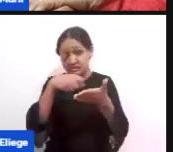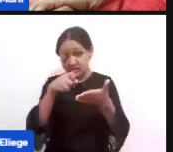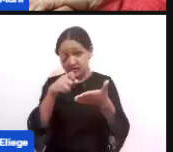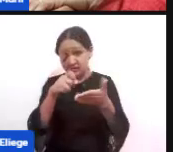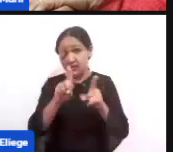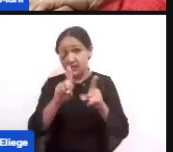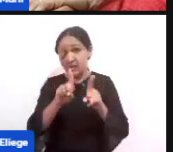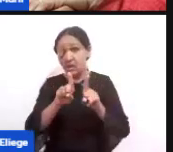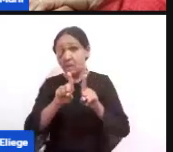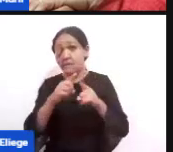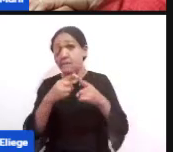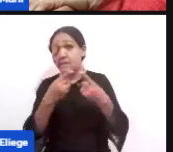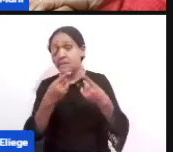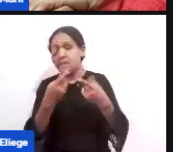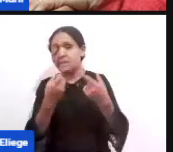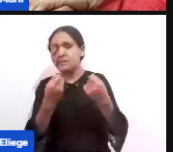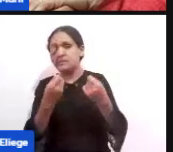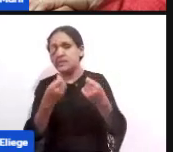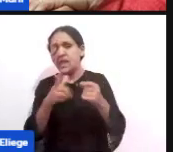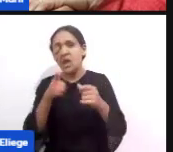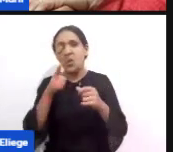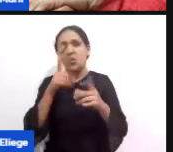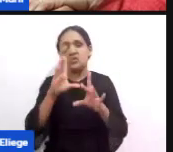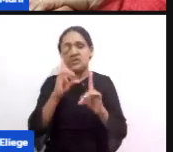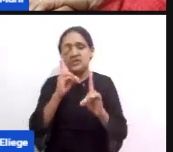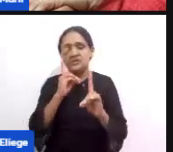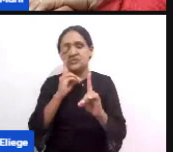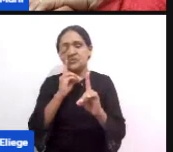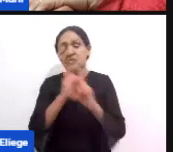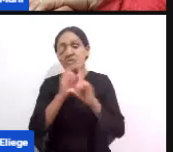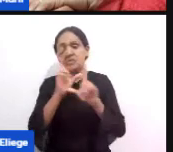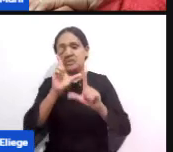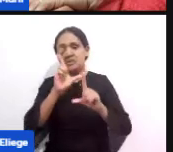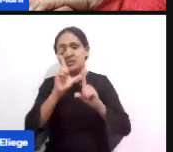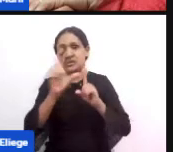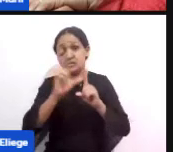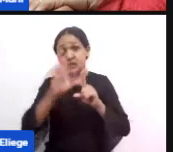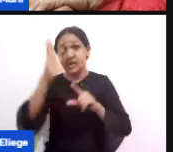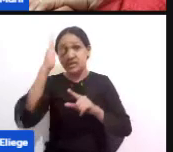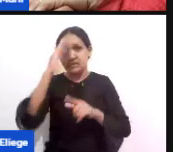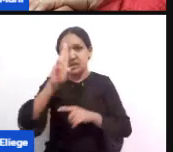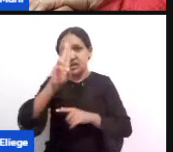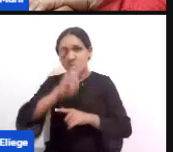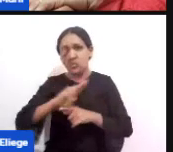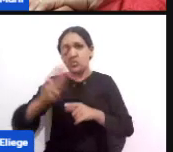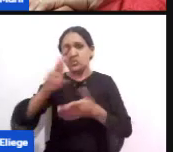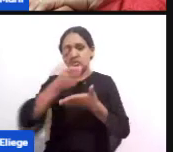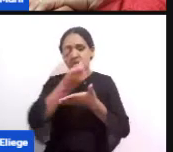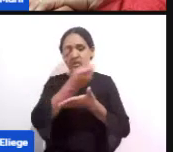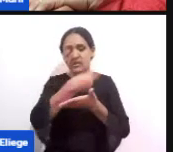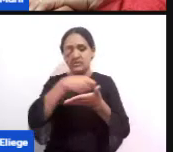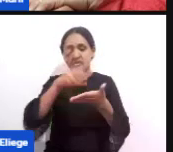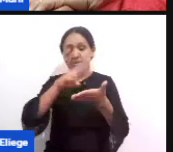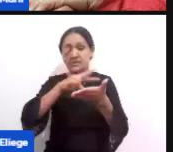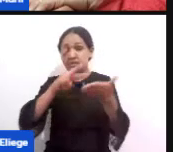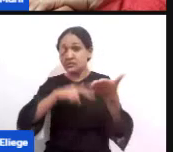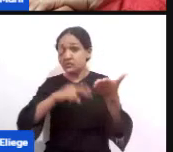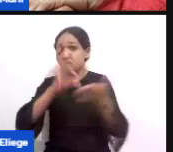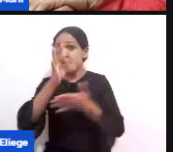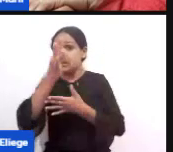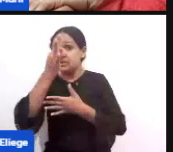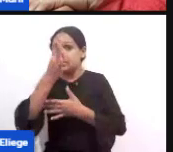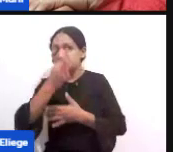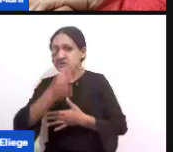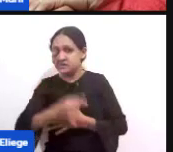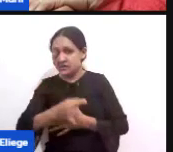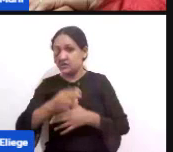que decodificar letra, ela saberá utilizar a escrita e a leitura da forma adequada em situações